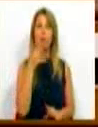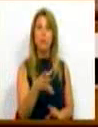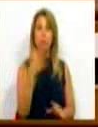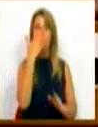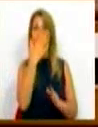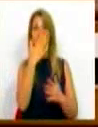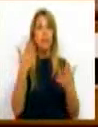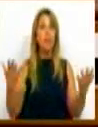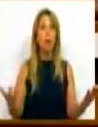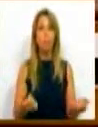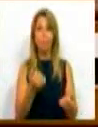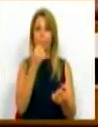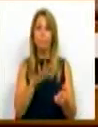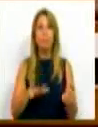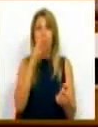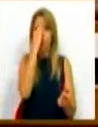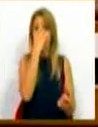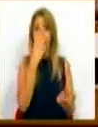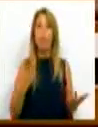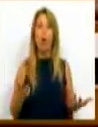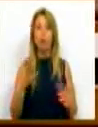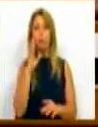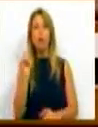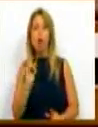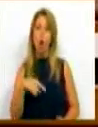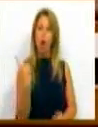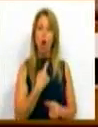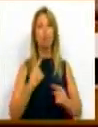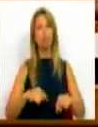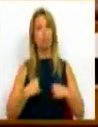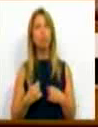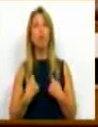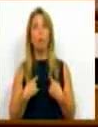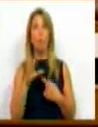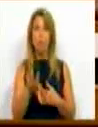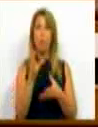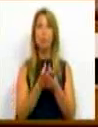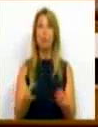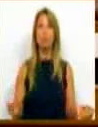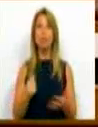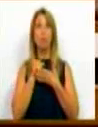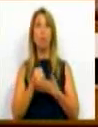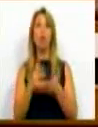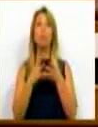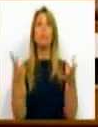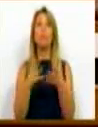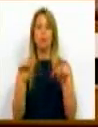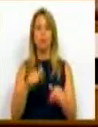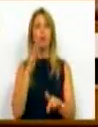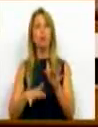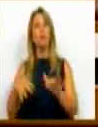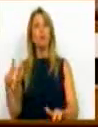de insucesso de tais esforços, procuraríamos nós próprios uma solução com apoio maioritário no